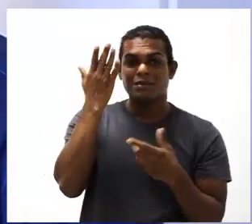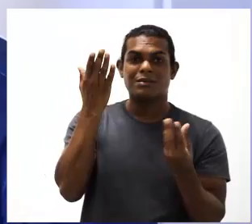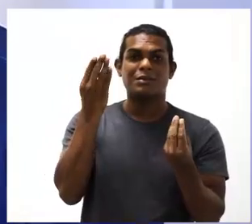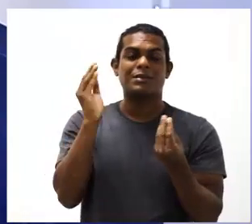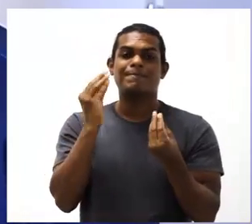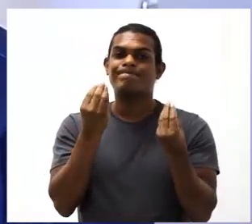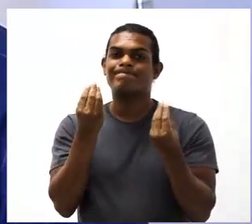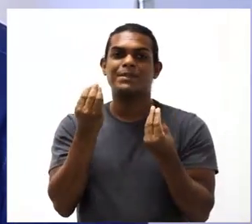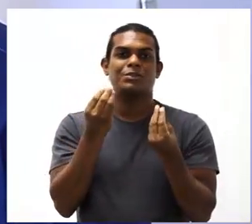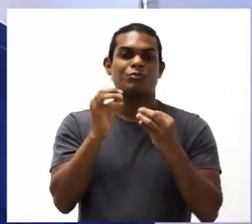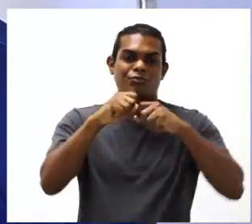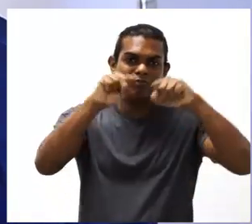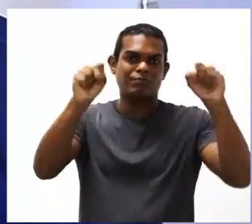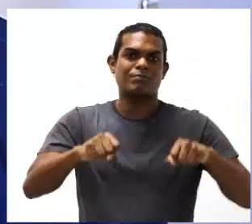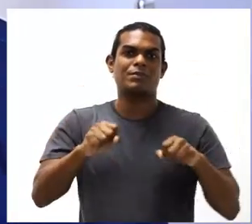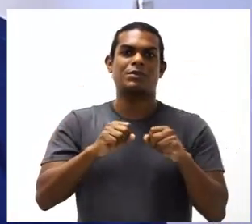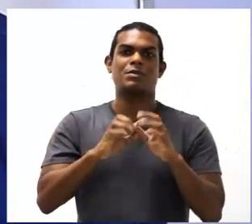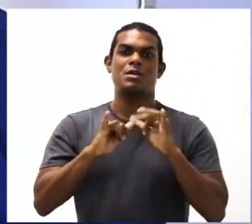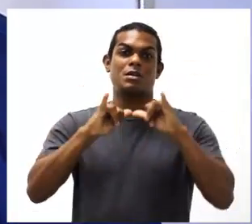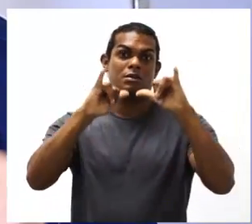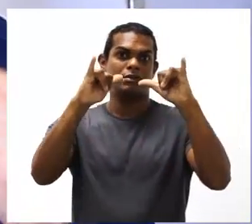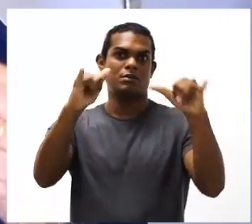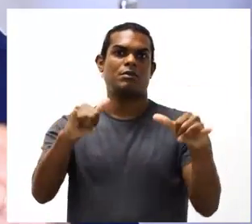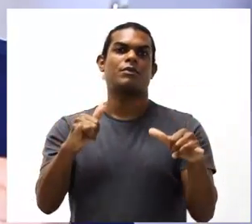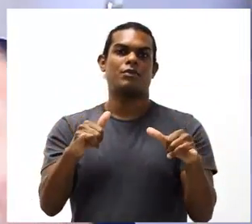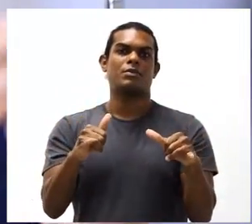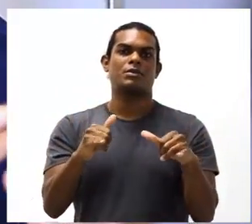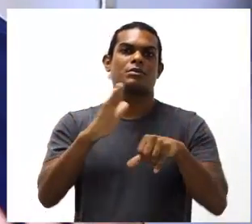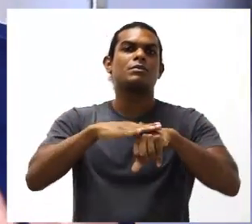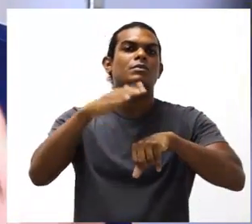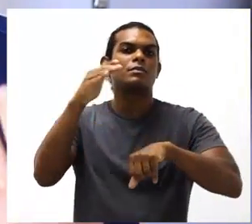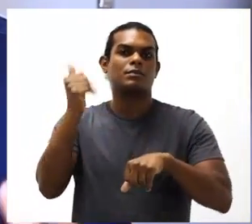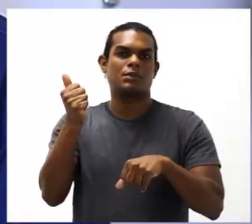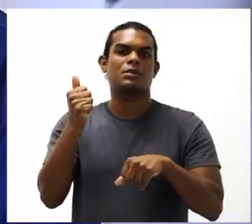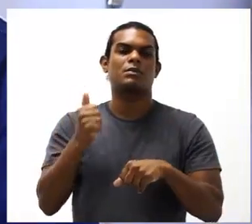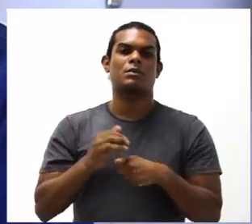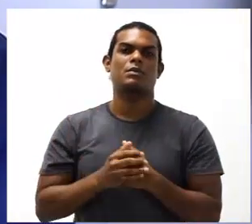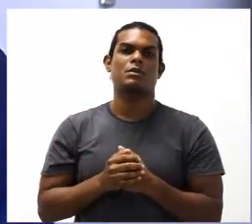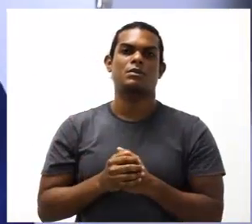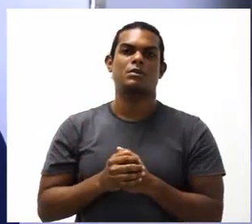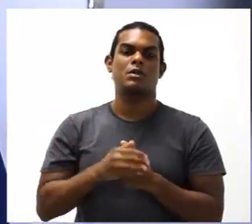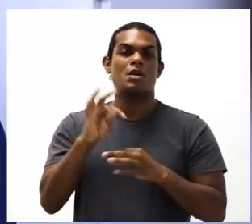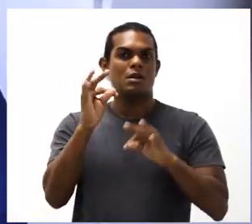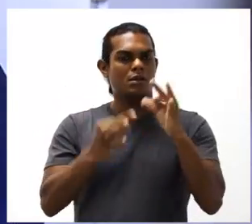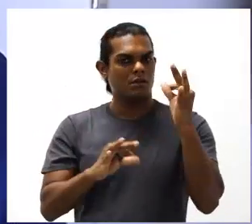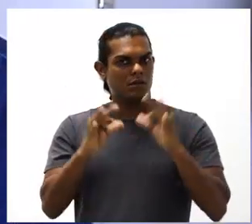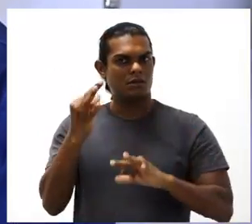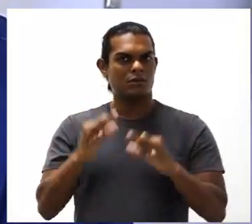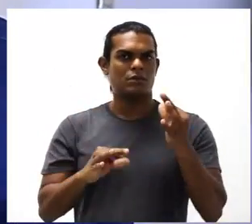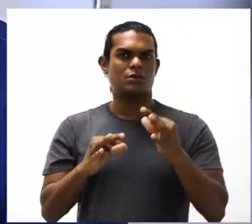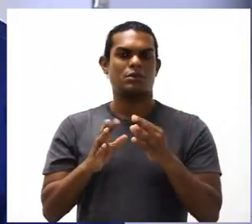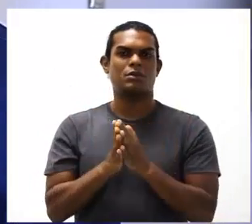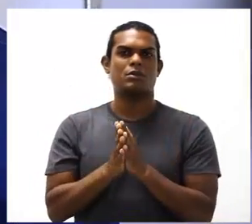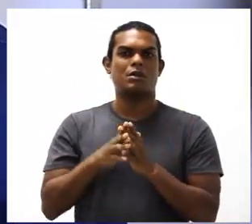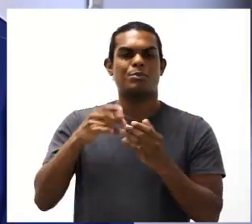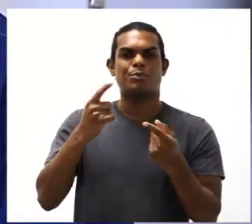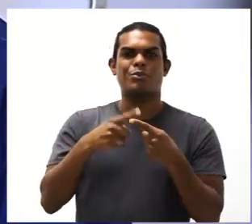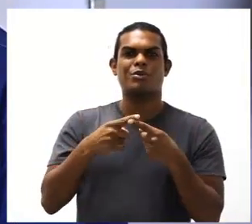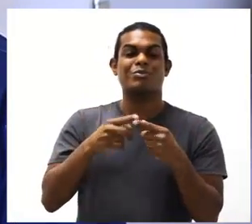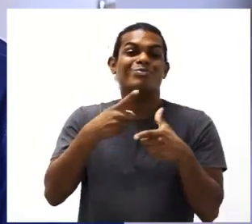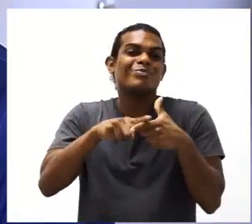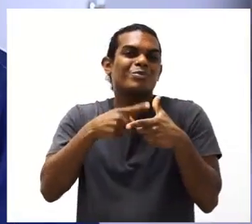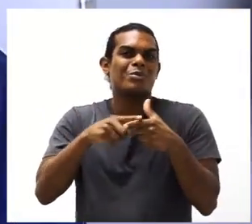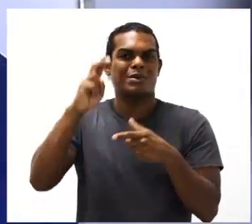é. Muitas vezes, o grande problema são fatores organizacionais. A cultura, o poder, a